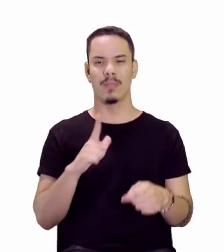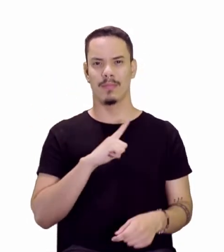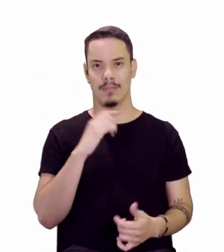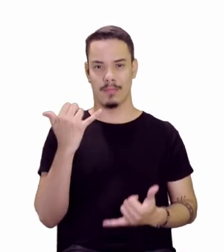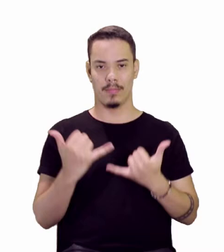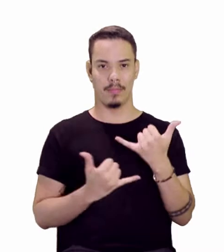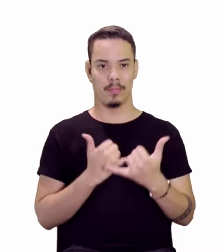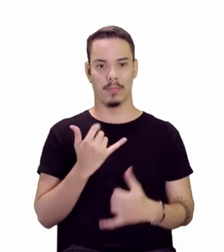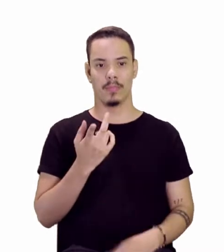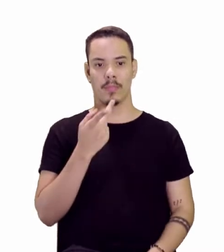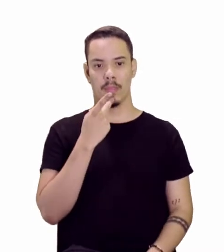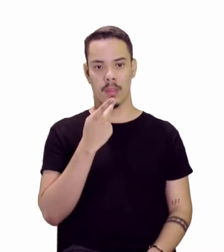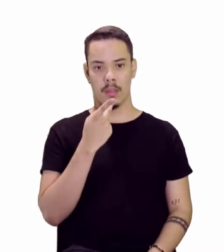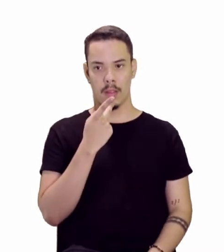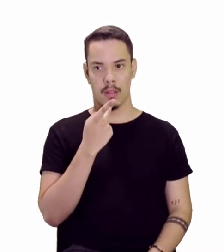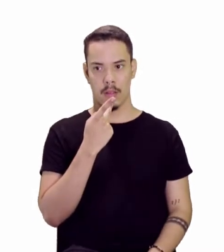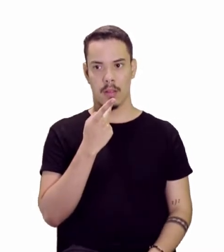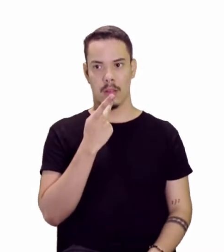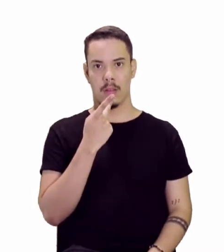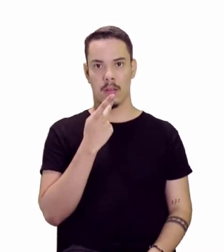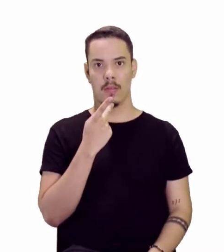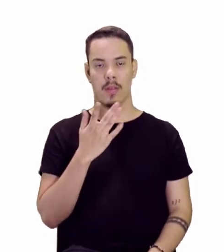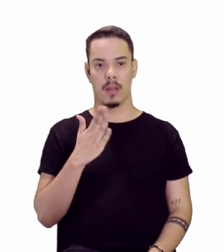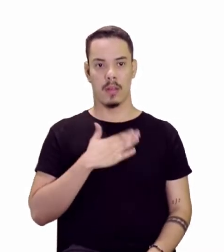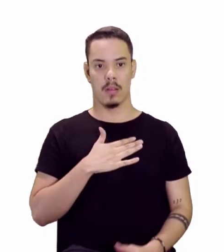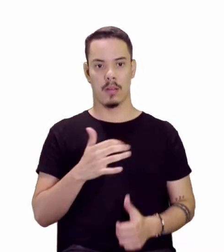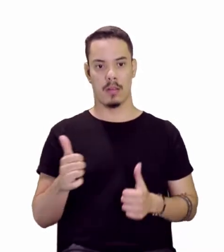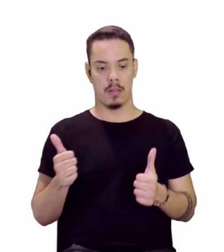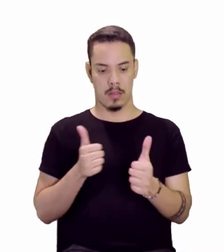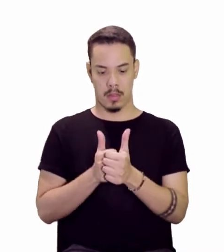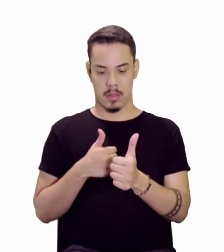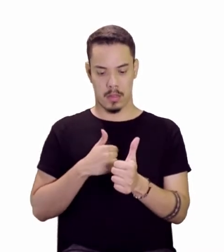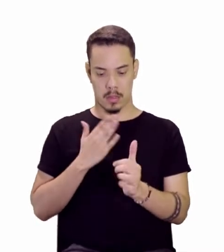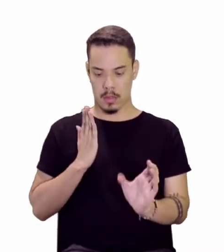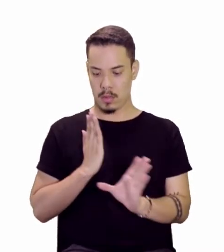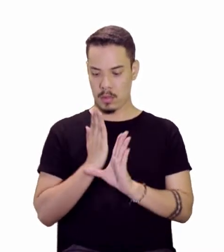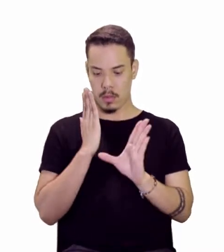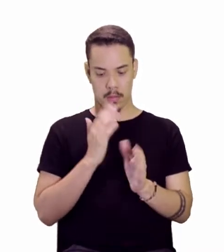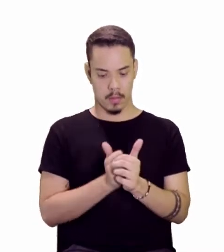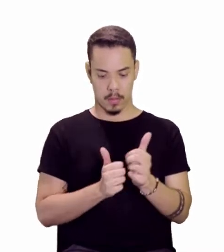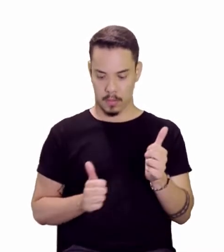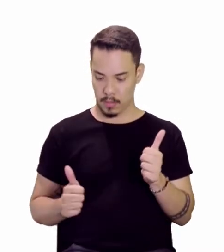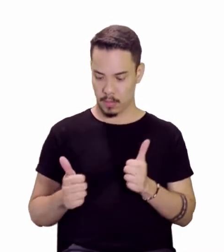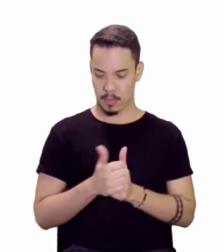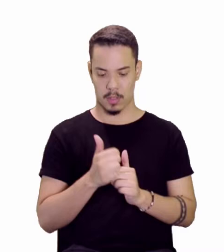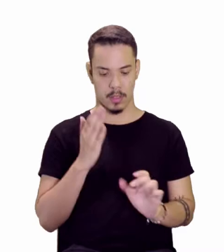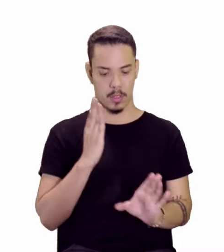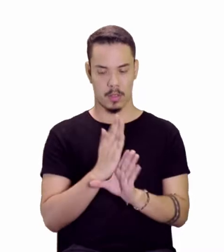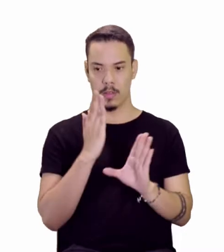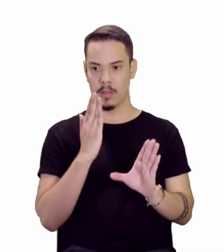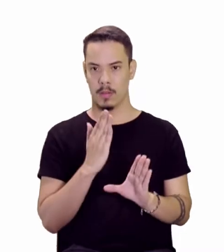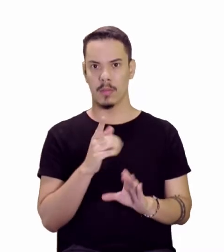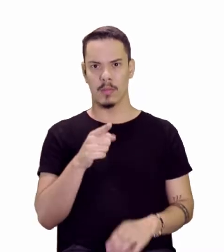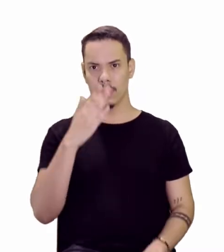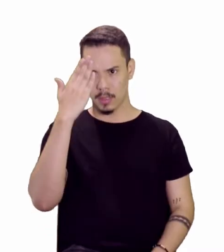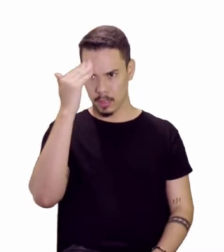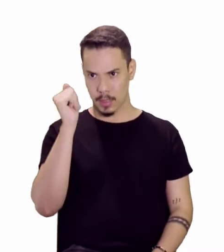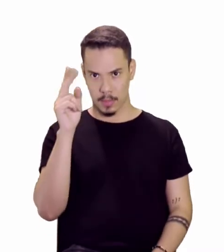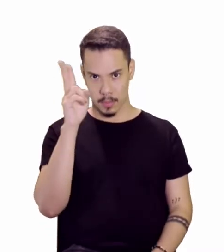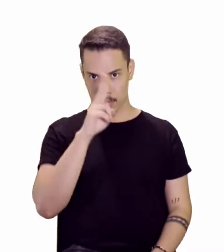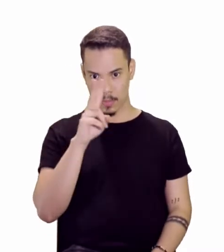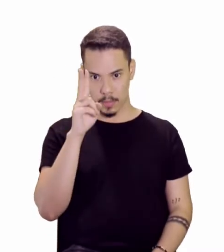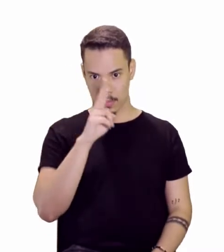brincadeira, né, sobre o negócio da eureka. Eureka em grego quer dizer descobrir, né? Achei. Descobri. Exatamente. Sabe a história, o que é,